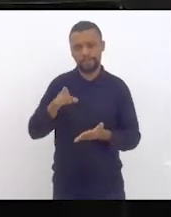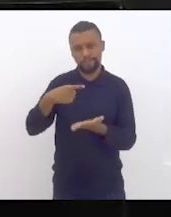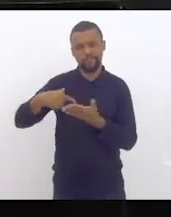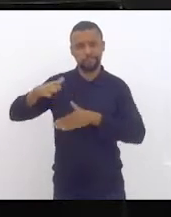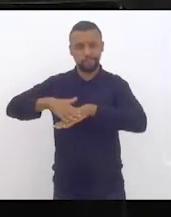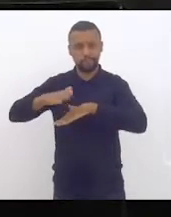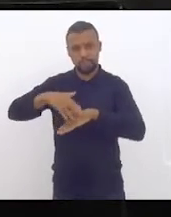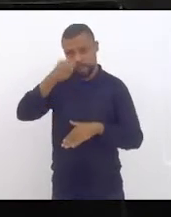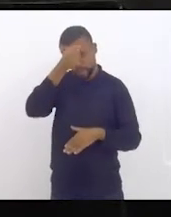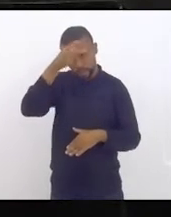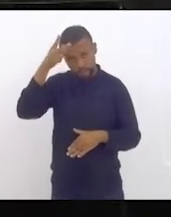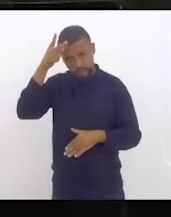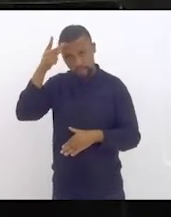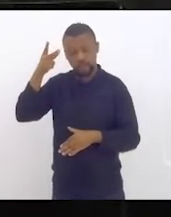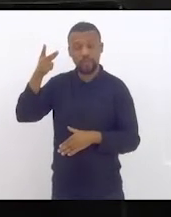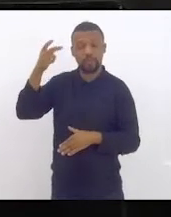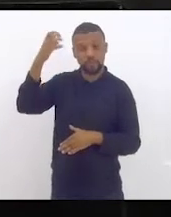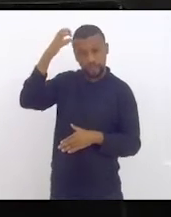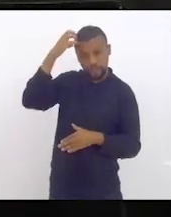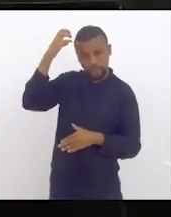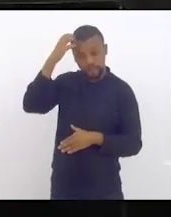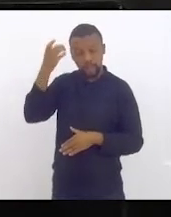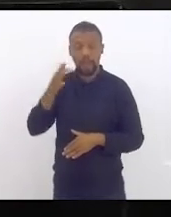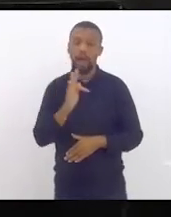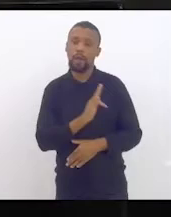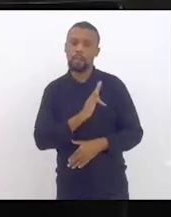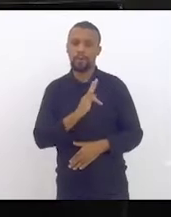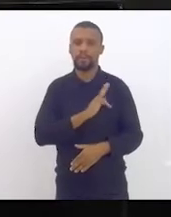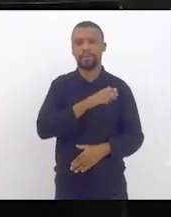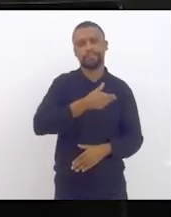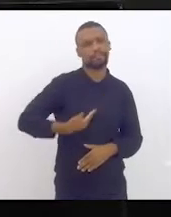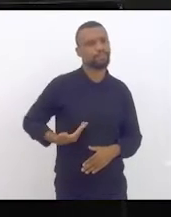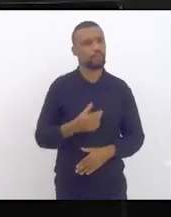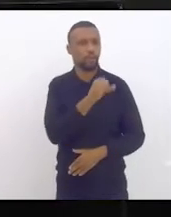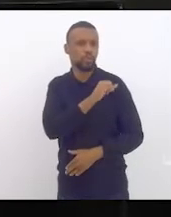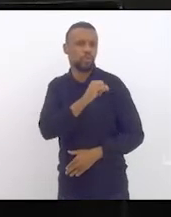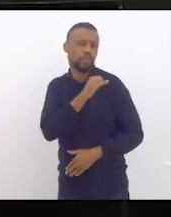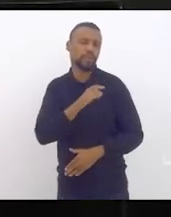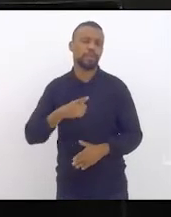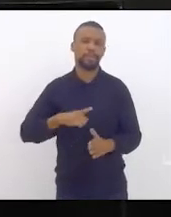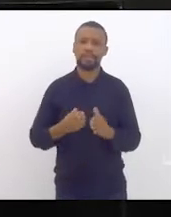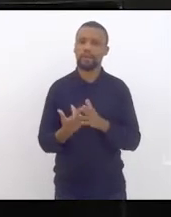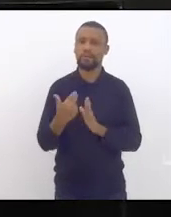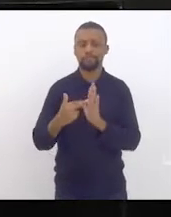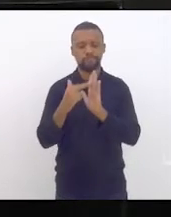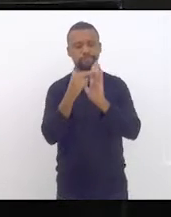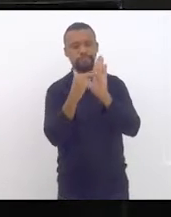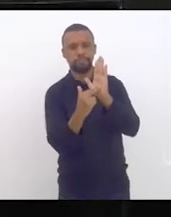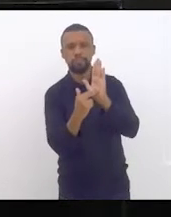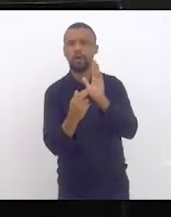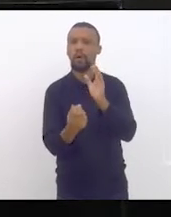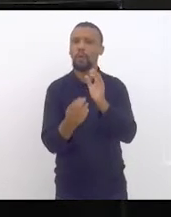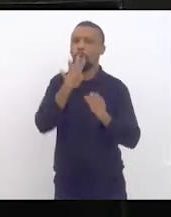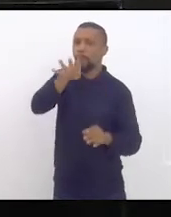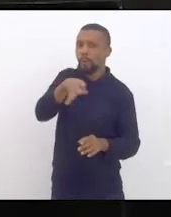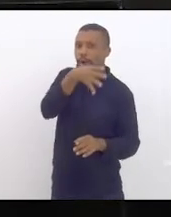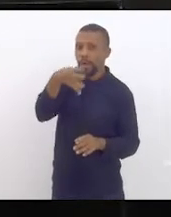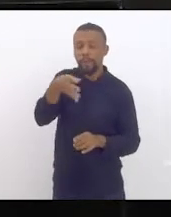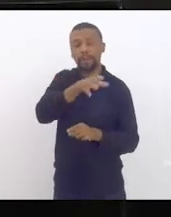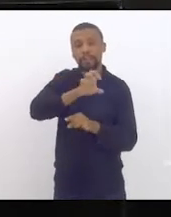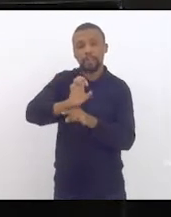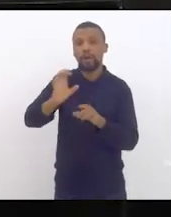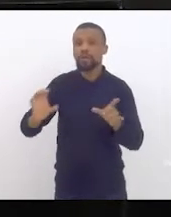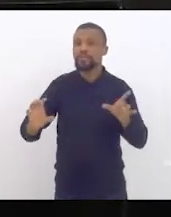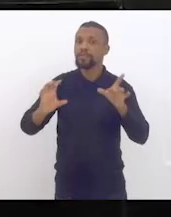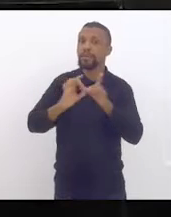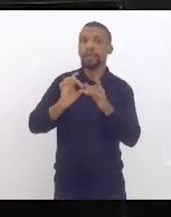dos Reis EA Polícia Militar do Estado do Rio de Janeiro que regulamentou o funcionamento do programa Estadual de